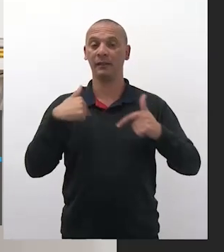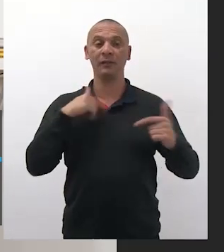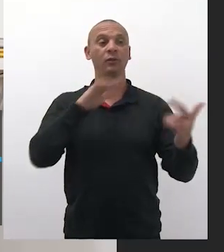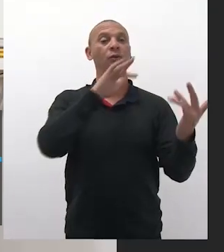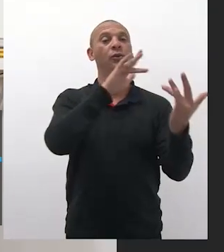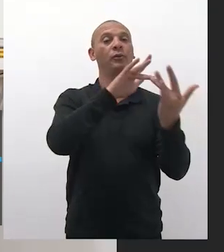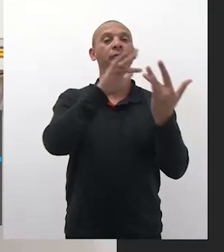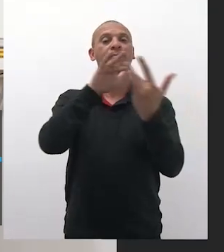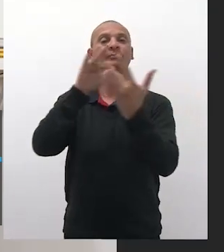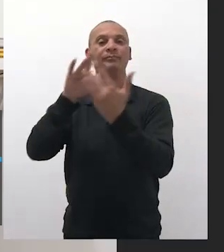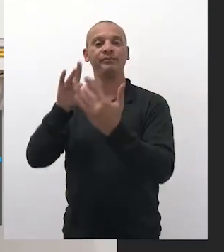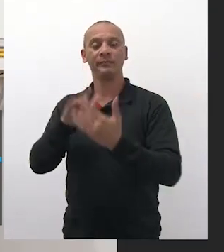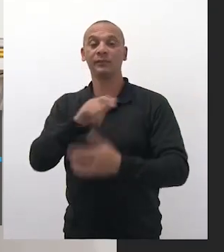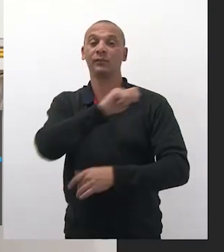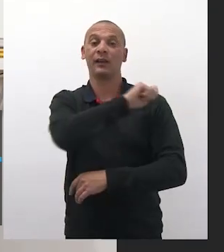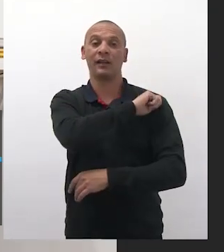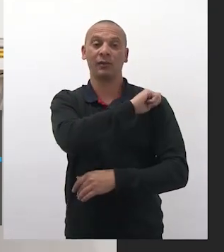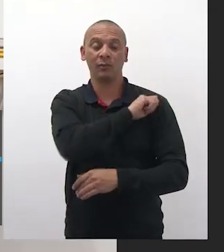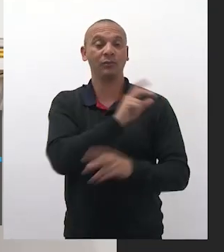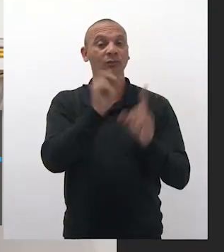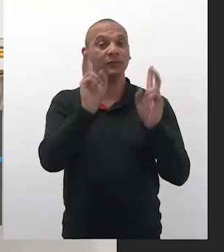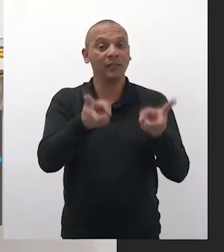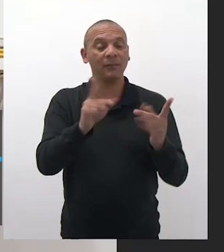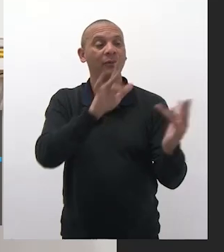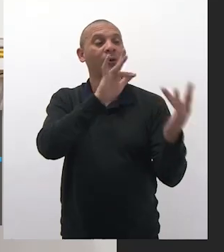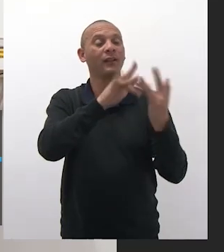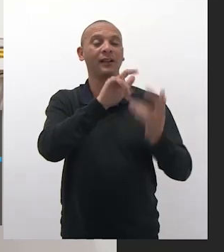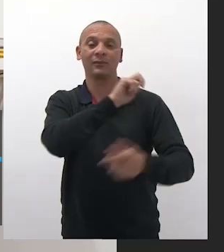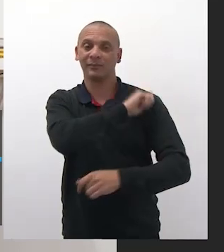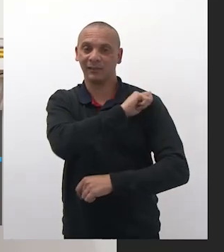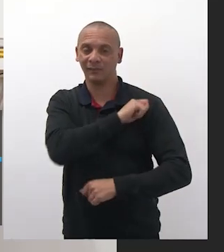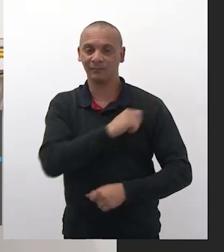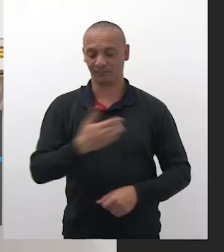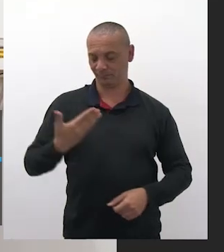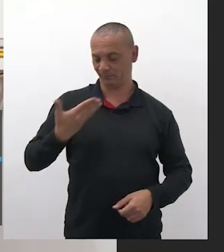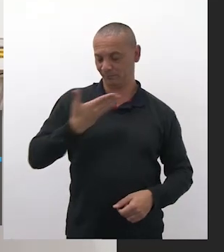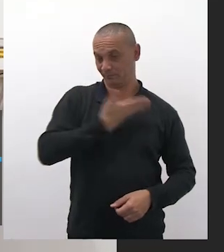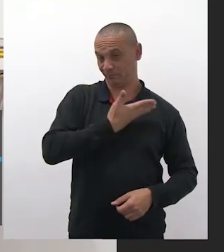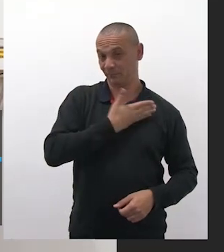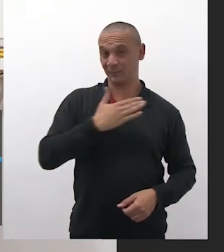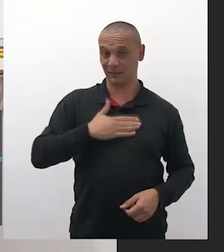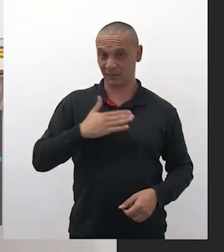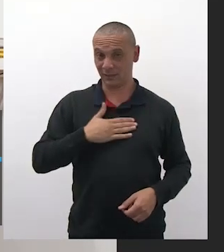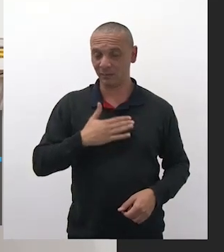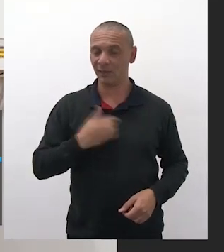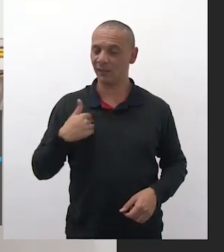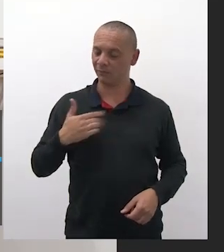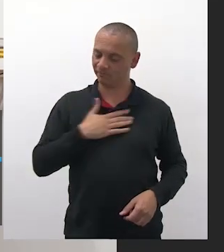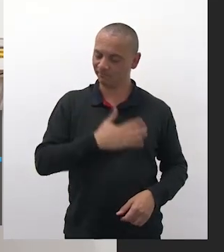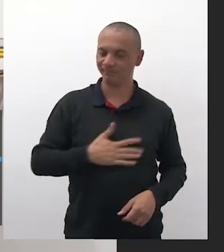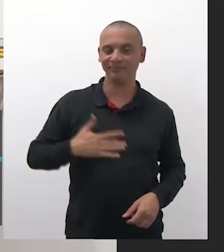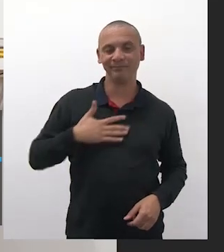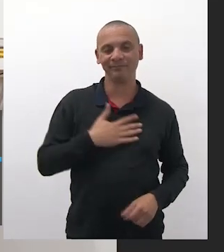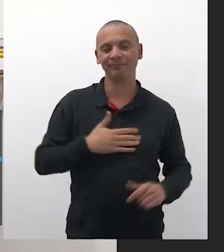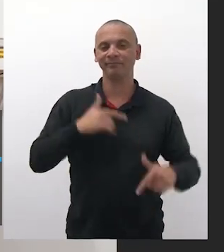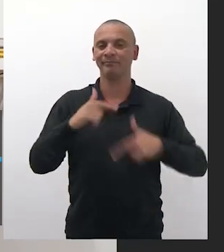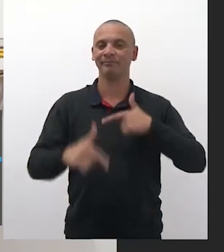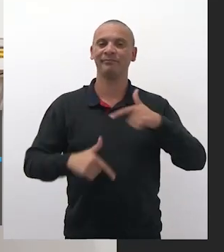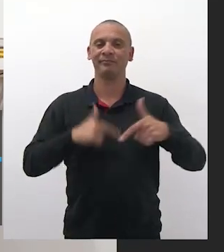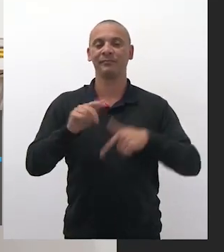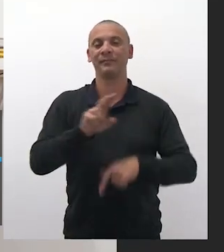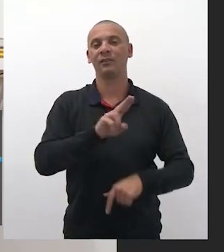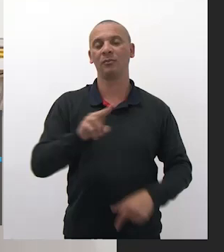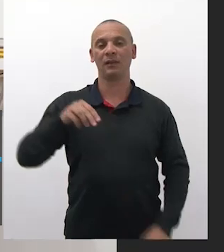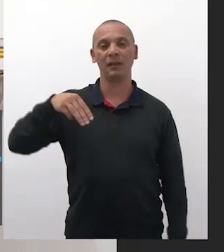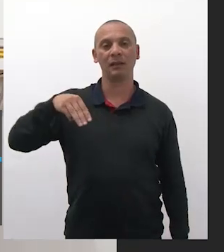contato com os alunos era direto. E eu tinha uma colega, eu tive o prazer de trabalhar com a dona